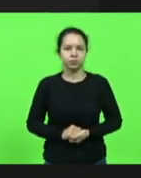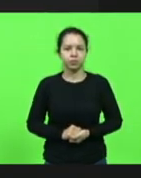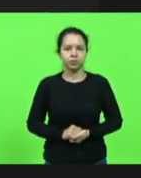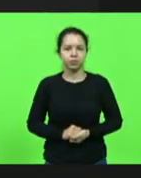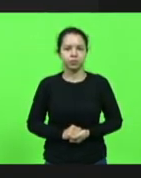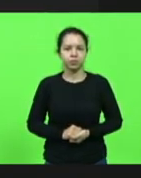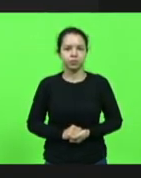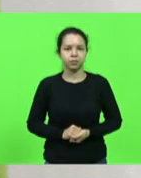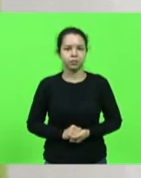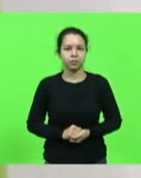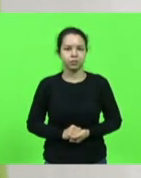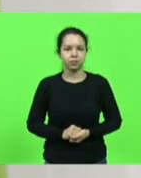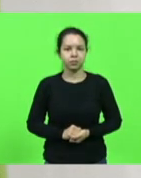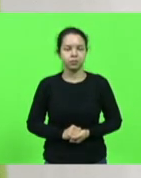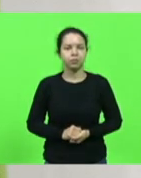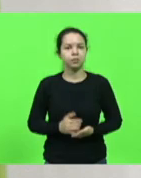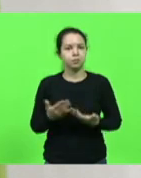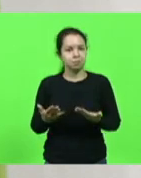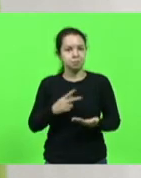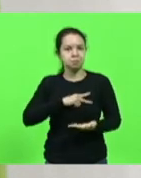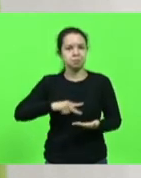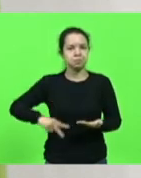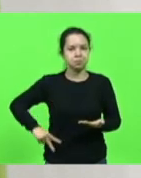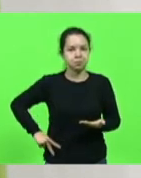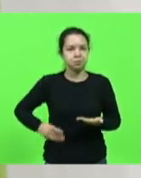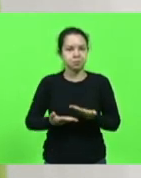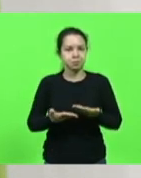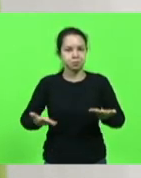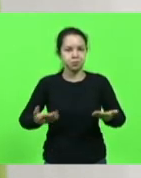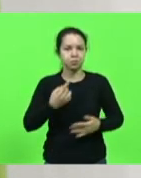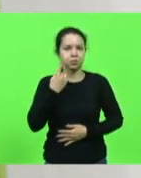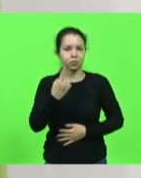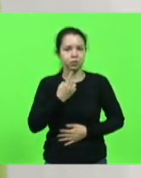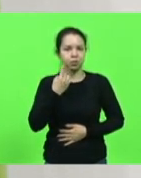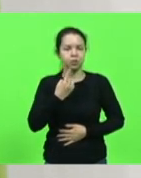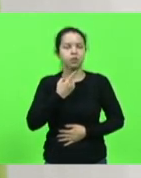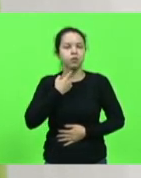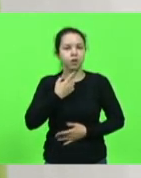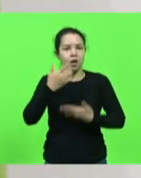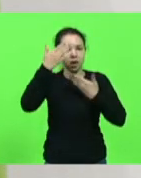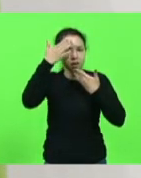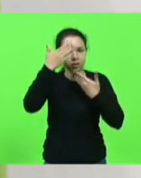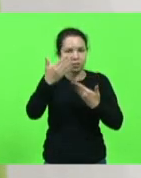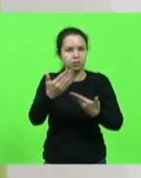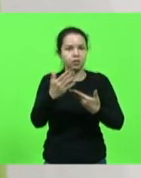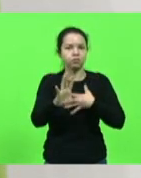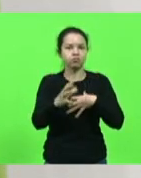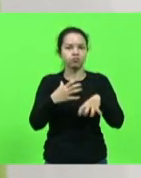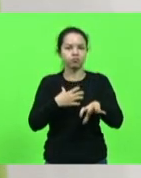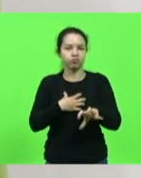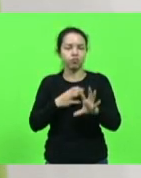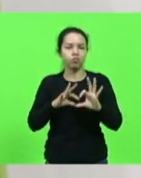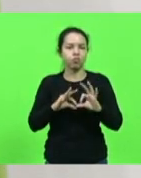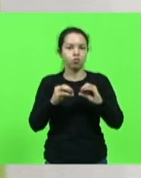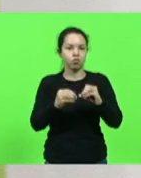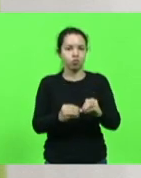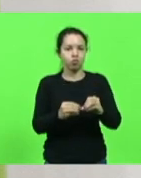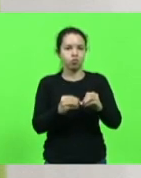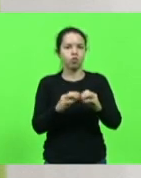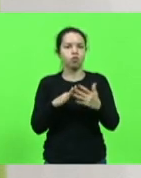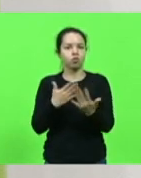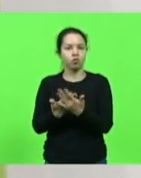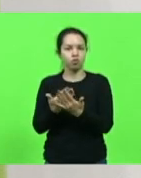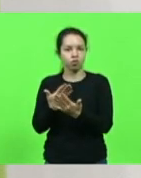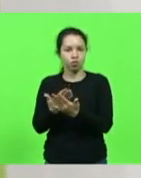Senhor presidente, senhores deputados, eu desejo agradecer, sensibilizar, em nome de toda a academia,